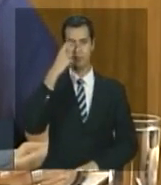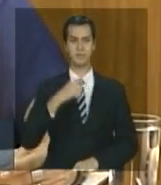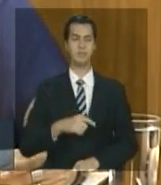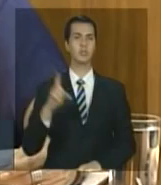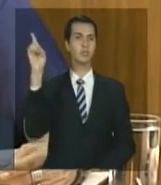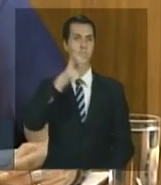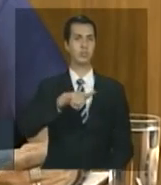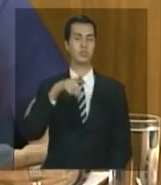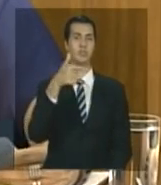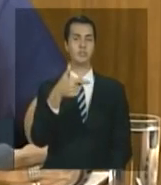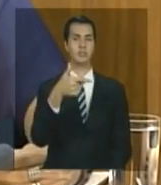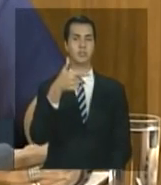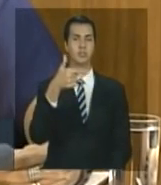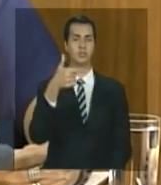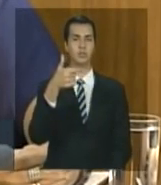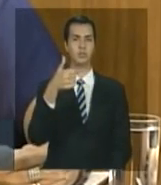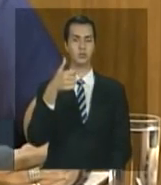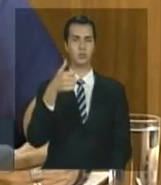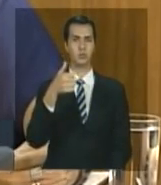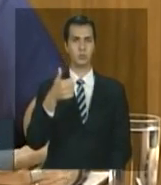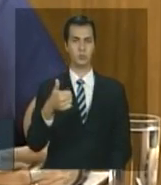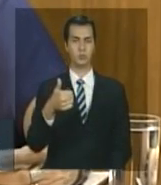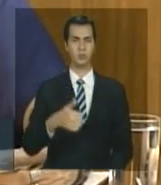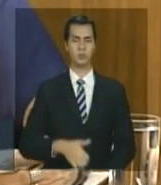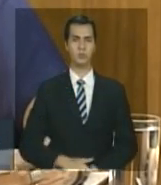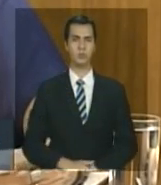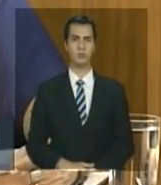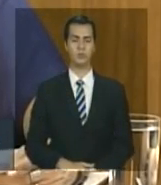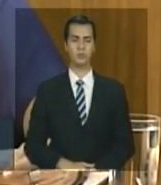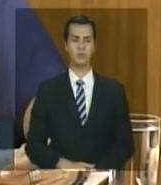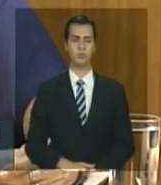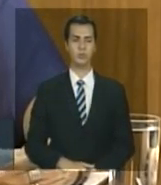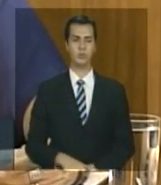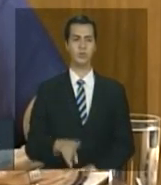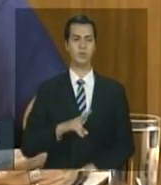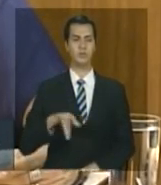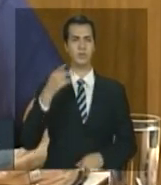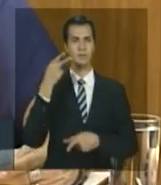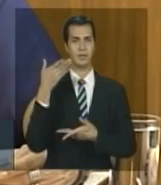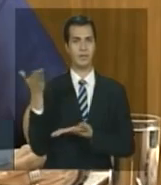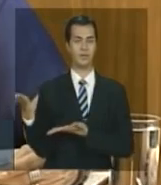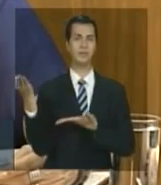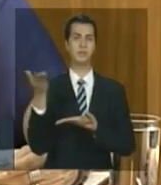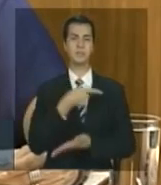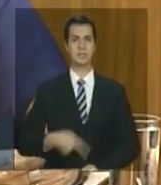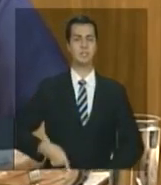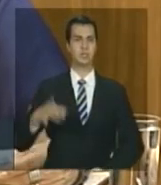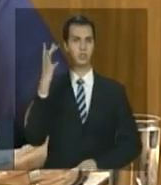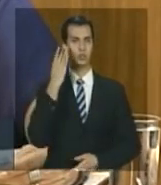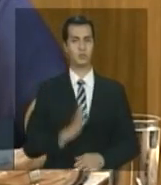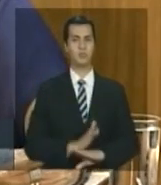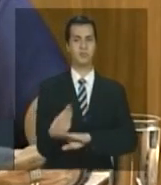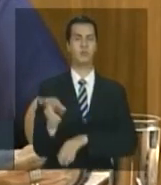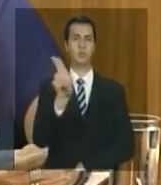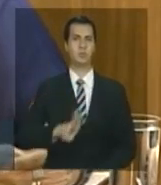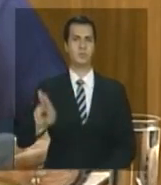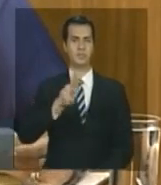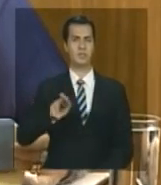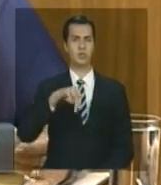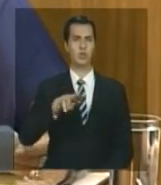no dia 28, quando ela deverá receber o título de doutora honoris causa pela